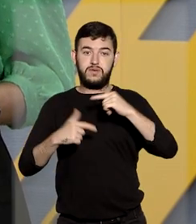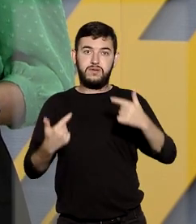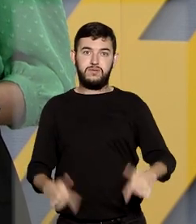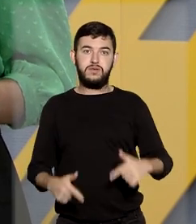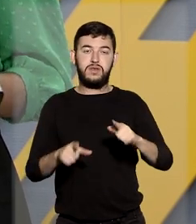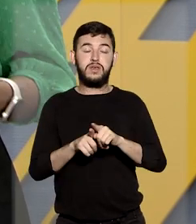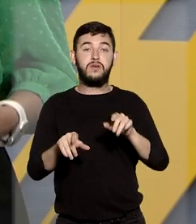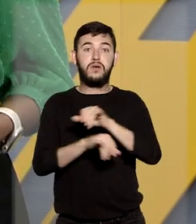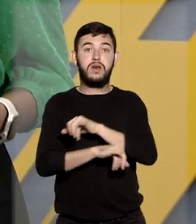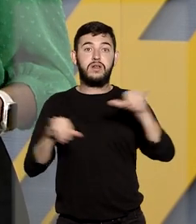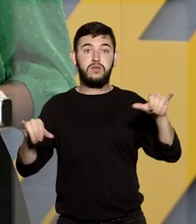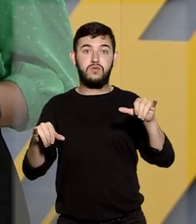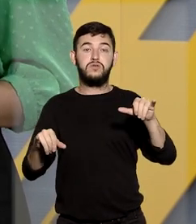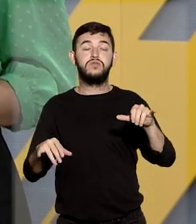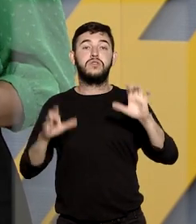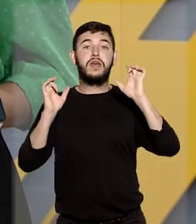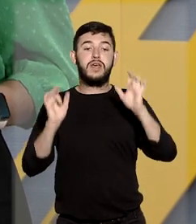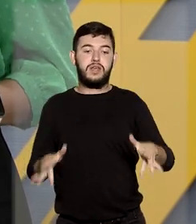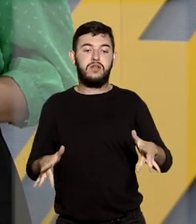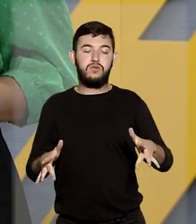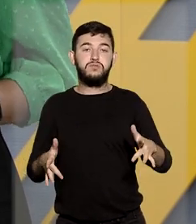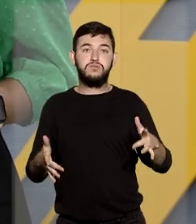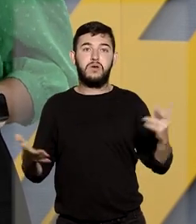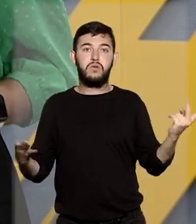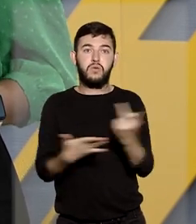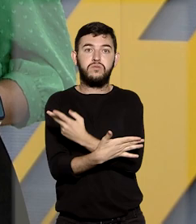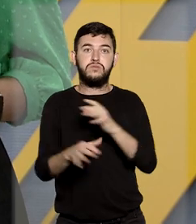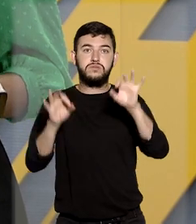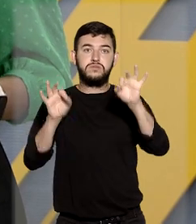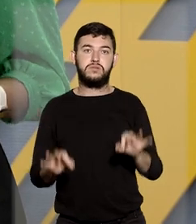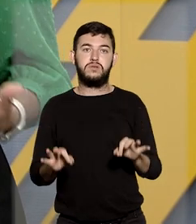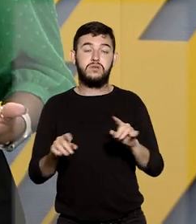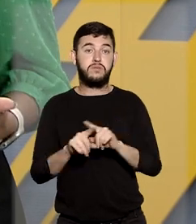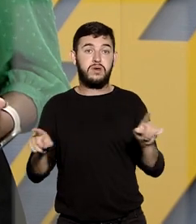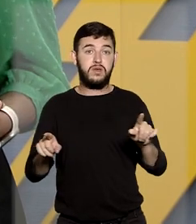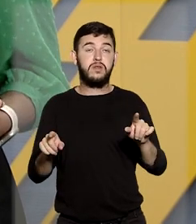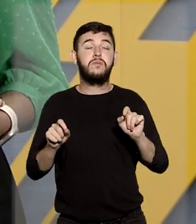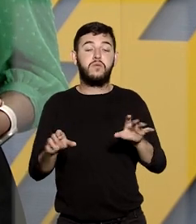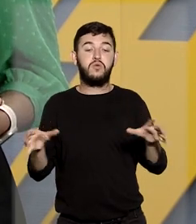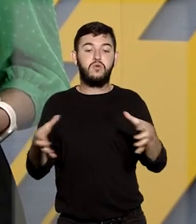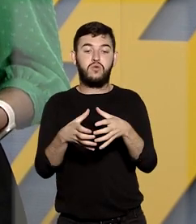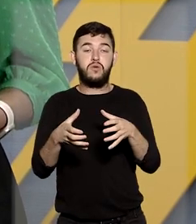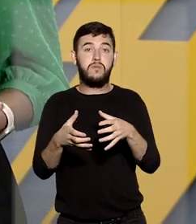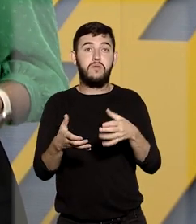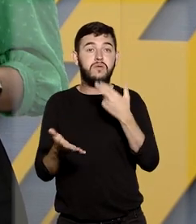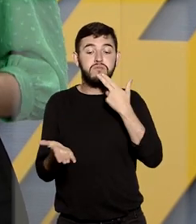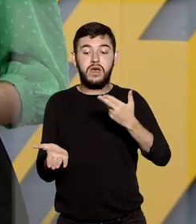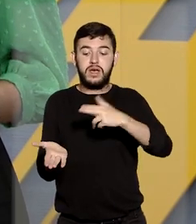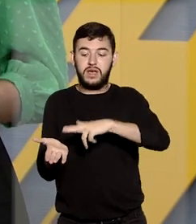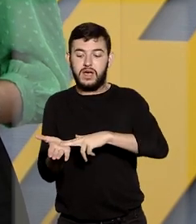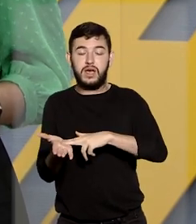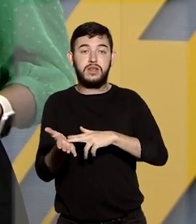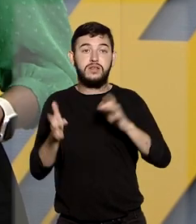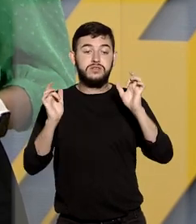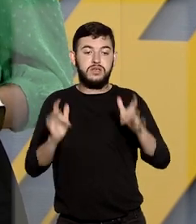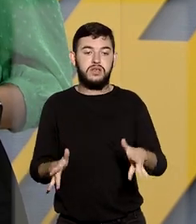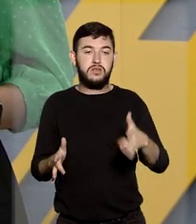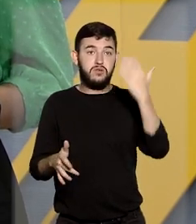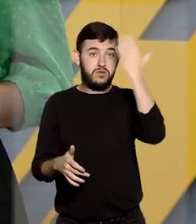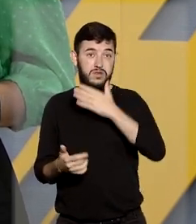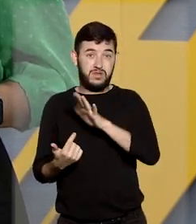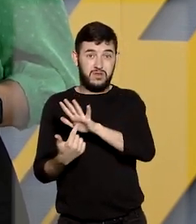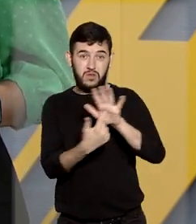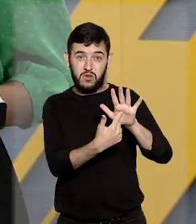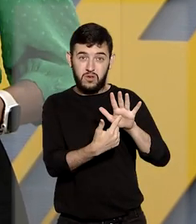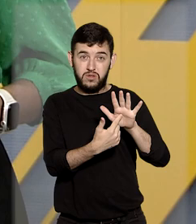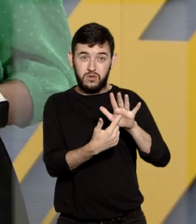comunicação da renúncia tenha sido efetivada. Para o colegiado, a simples cópia de carta de renúncia não demonstra que o documento